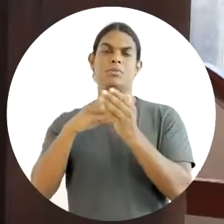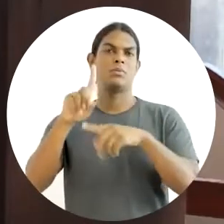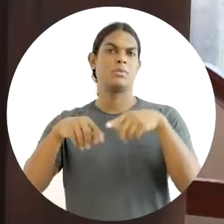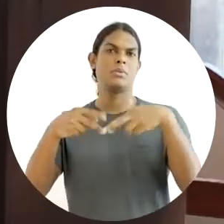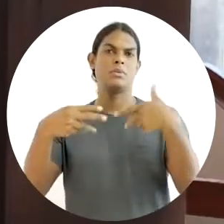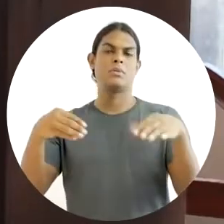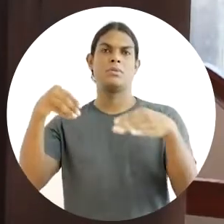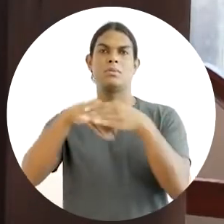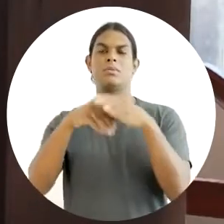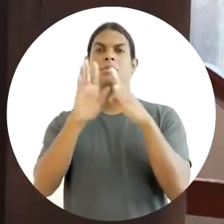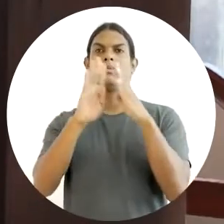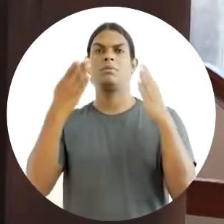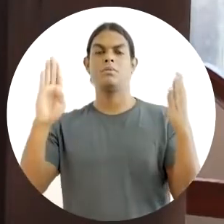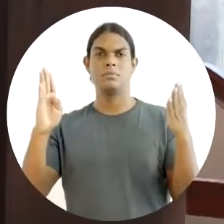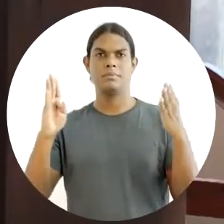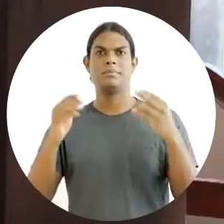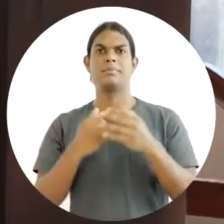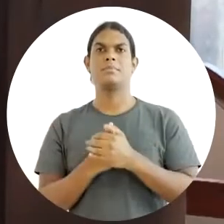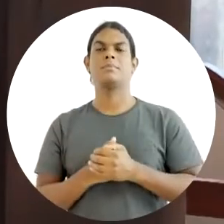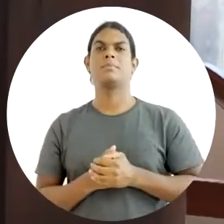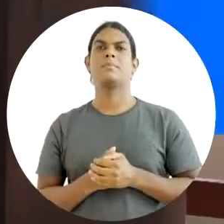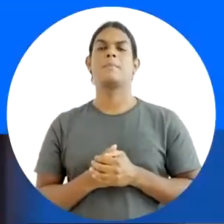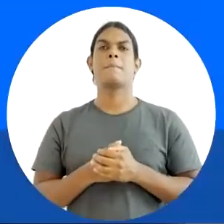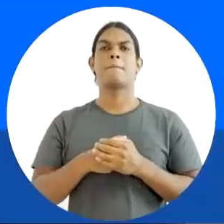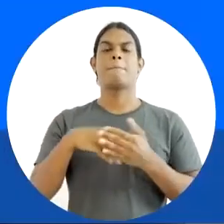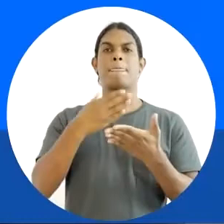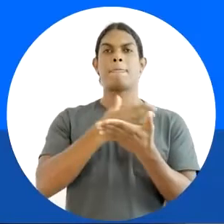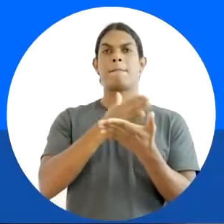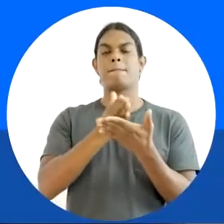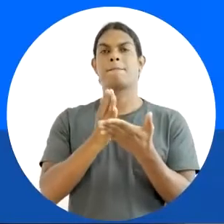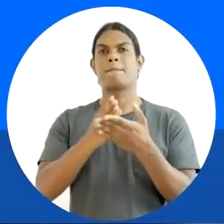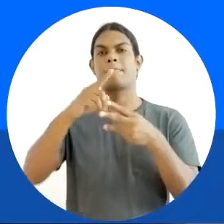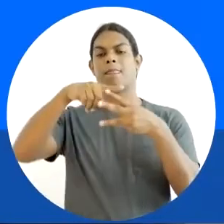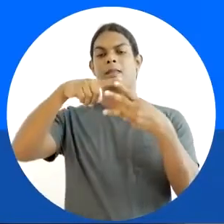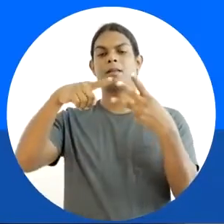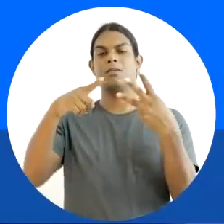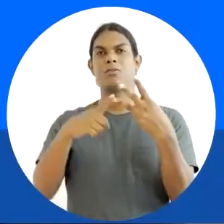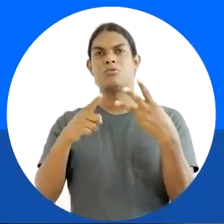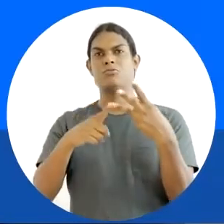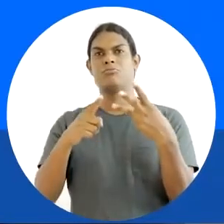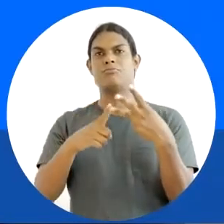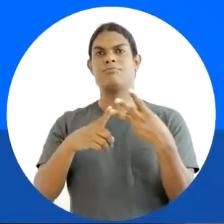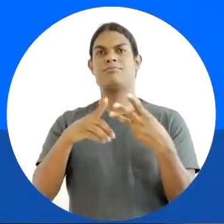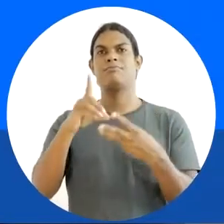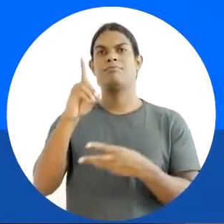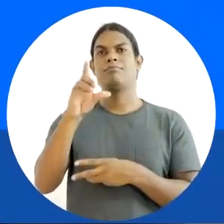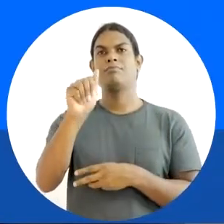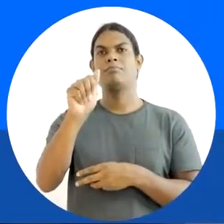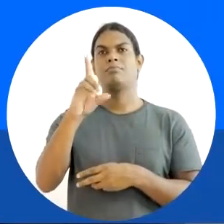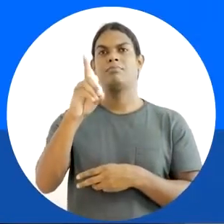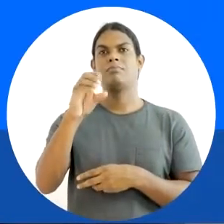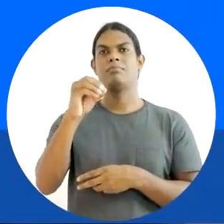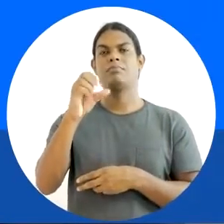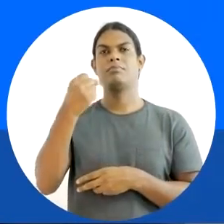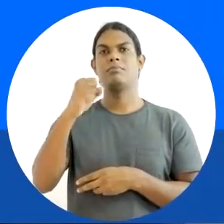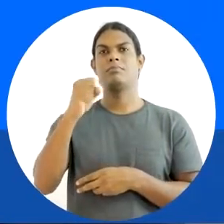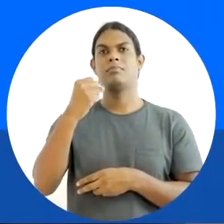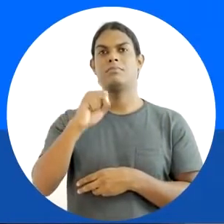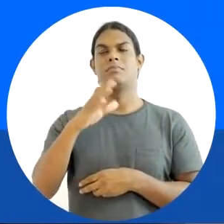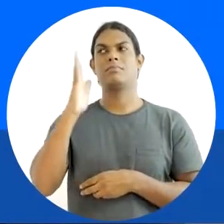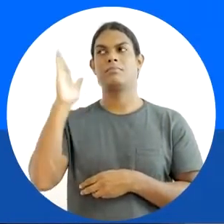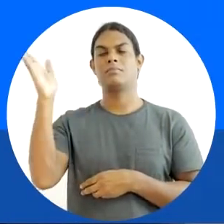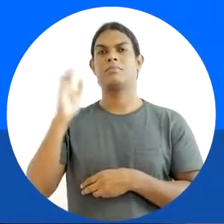informação. A catalogação ela é dividida em 3 partes: dados de localização, pontos de acesso e